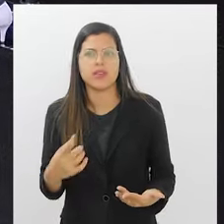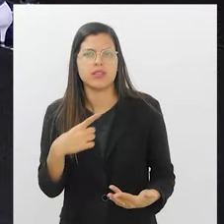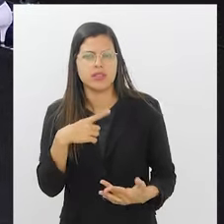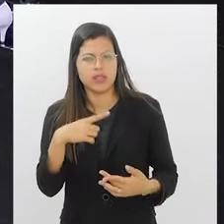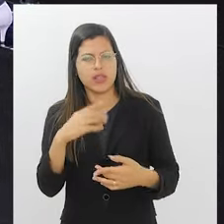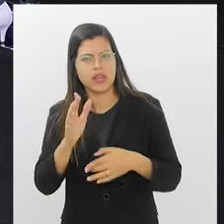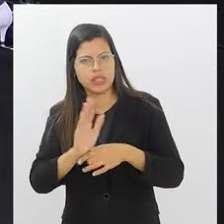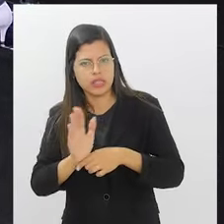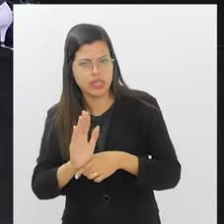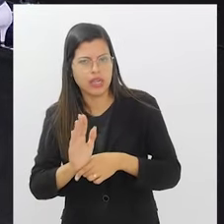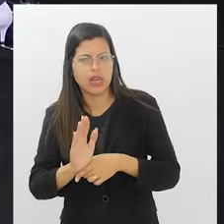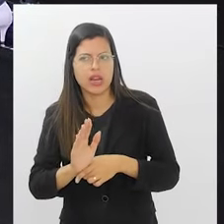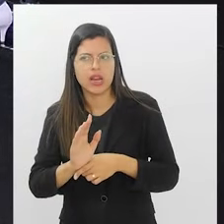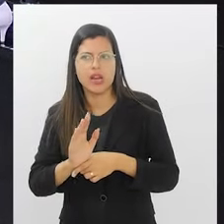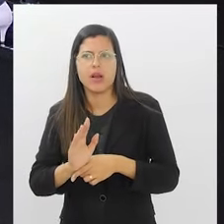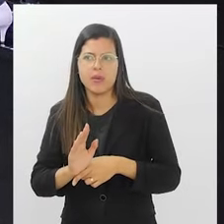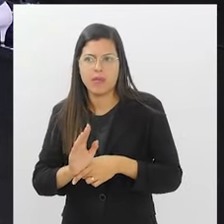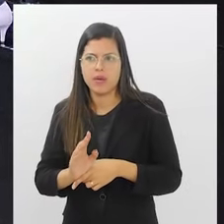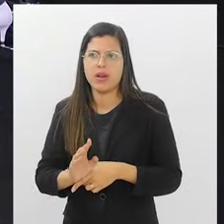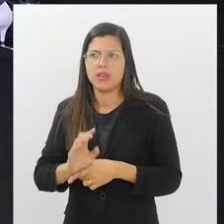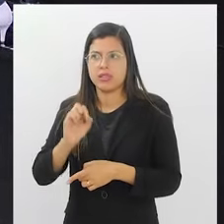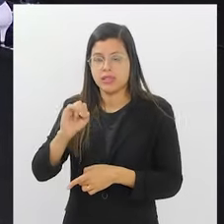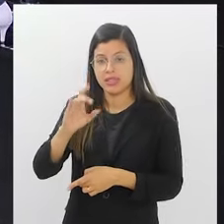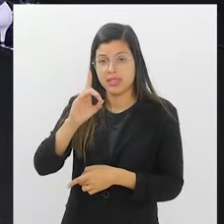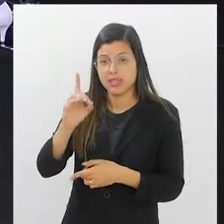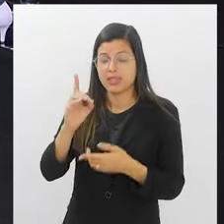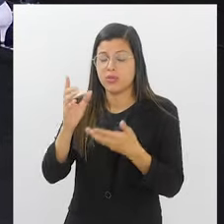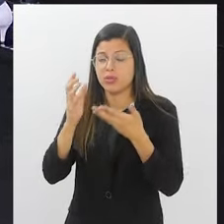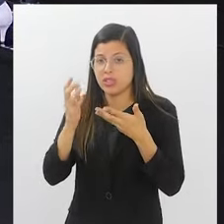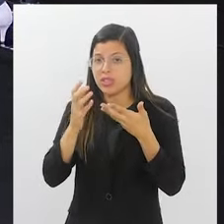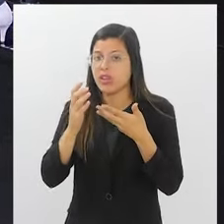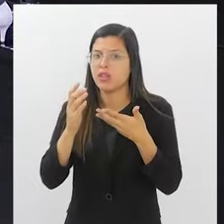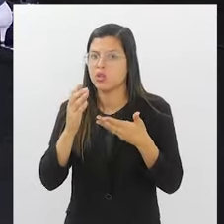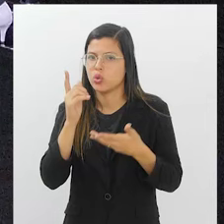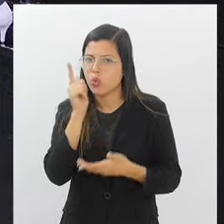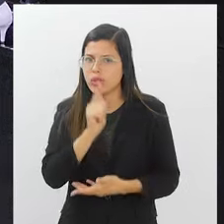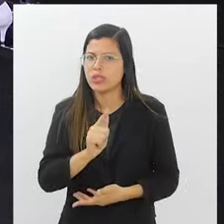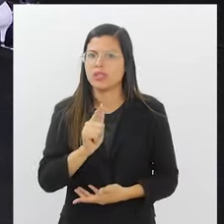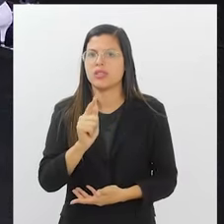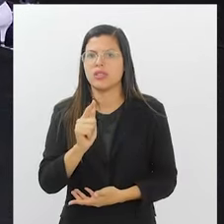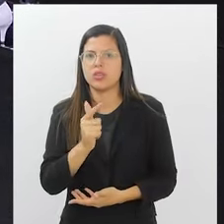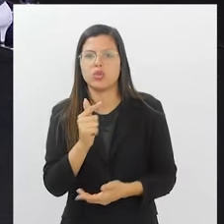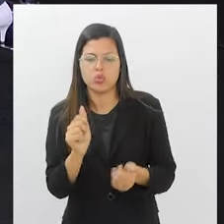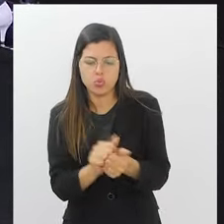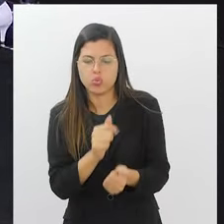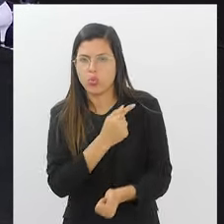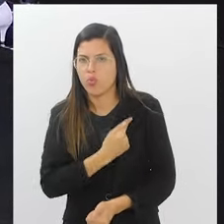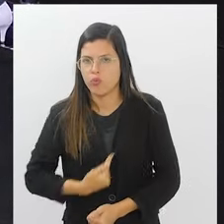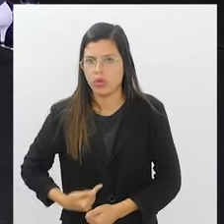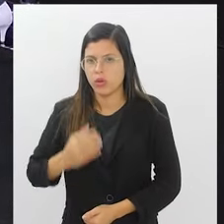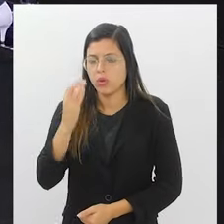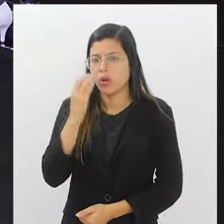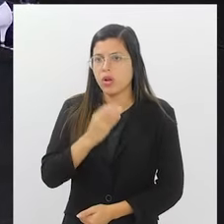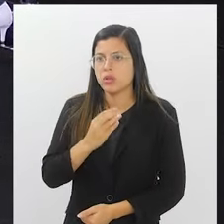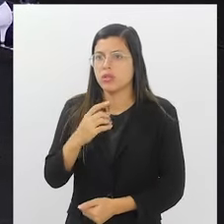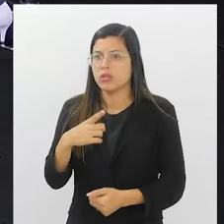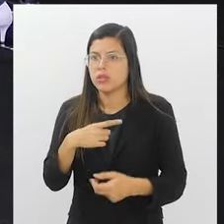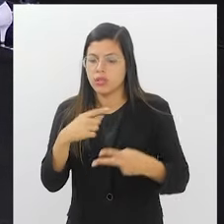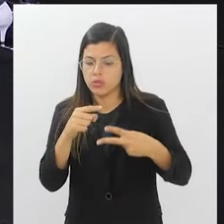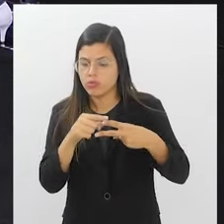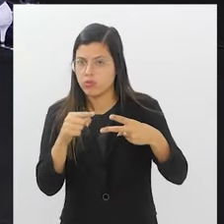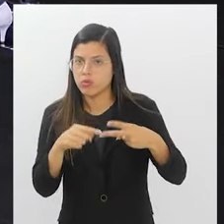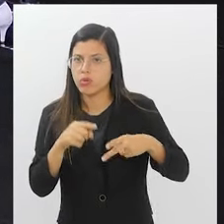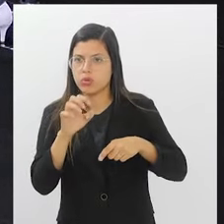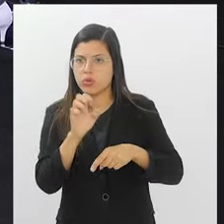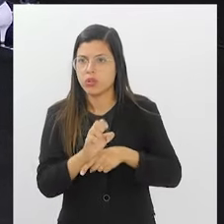E a Sala Azul, que é o cinema que a gente está, se Deus quiser, vamos conseguir através do nosso governador Cláudio Castro, né? Que possa ter 2 no nosso